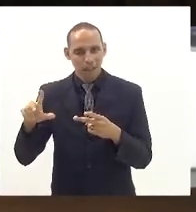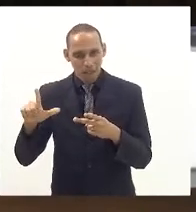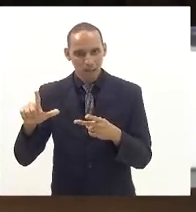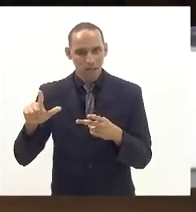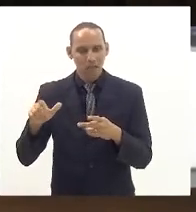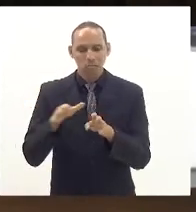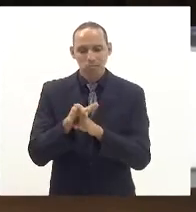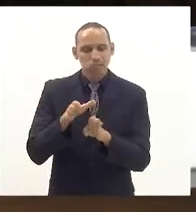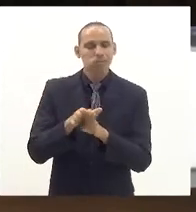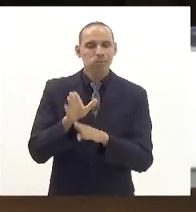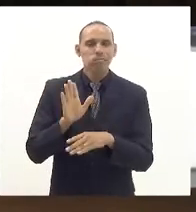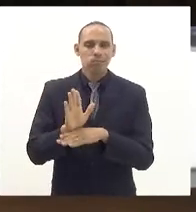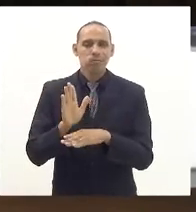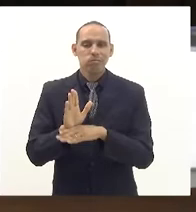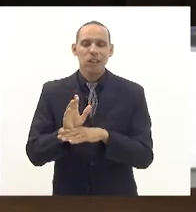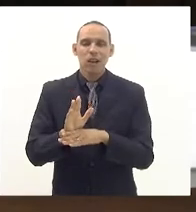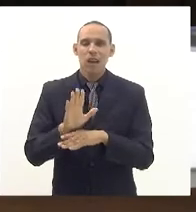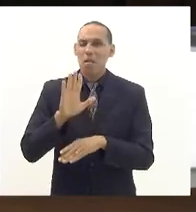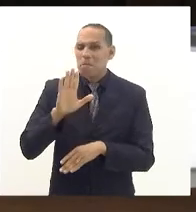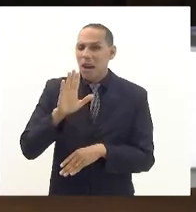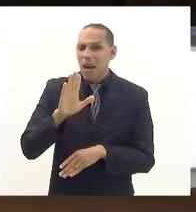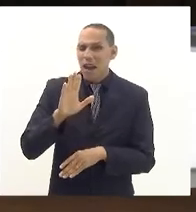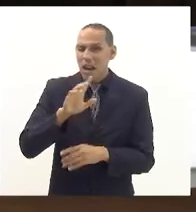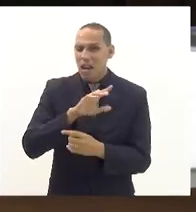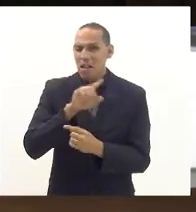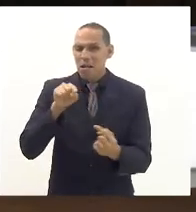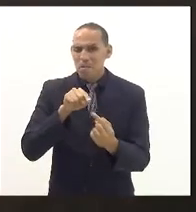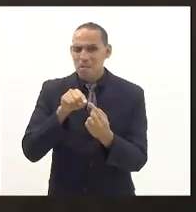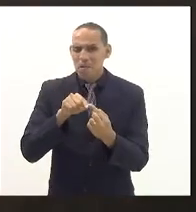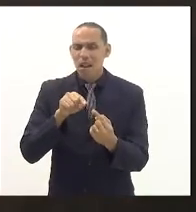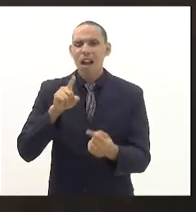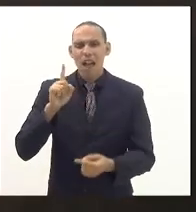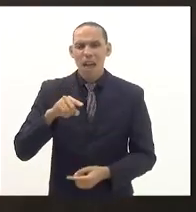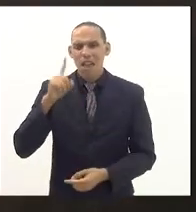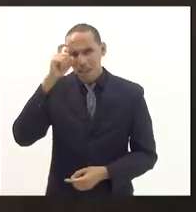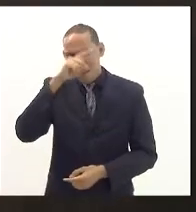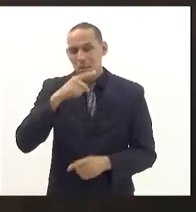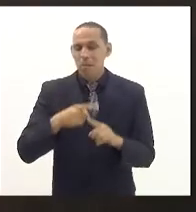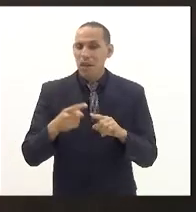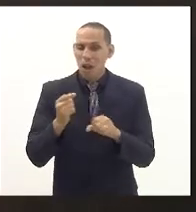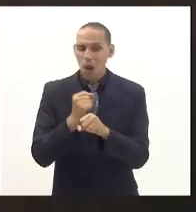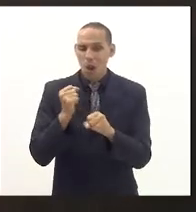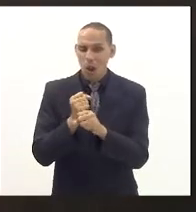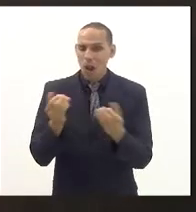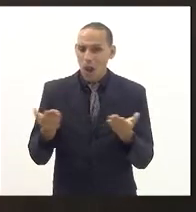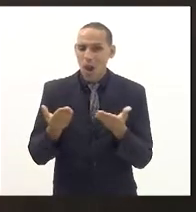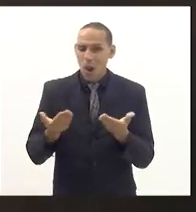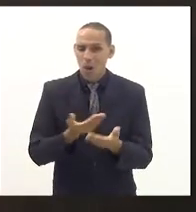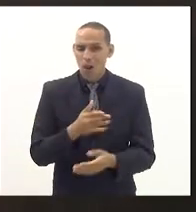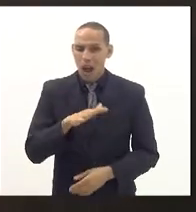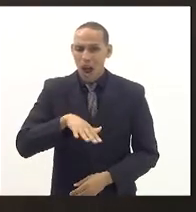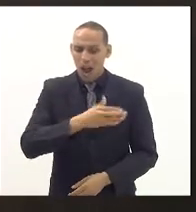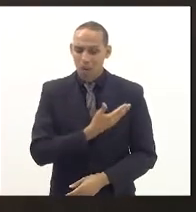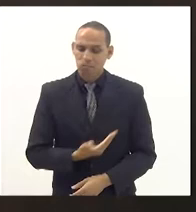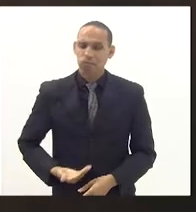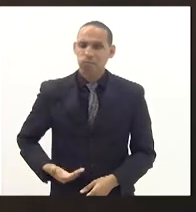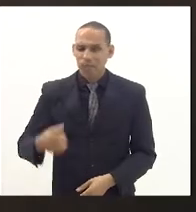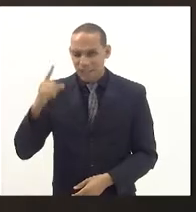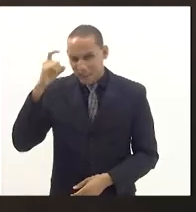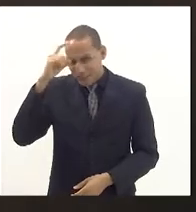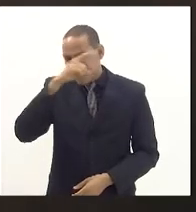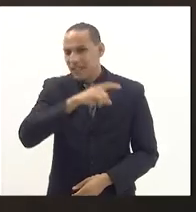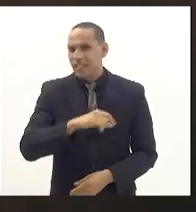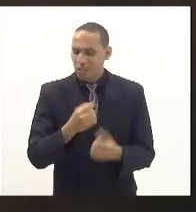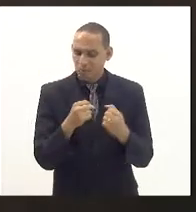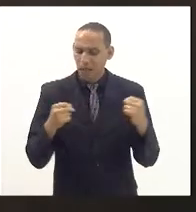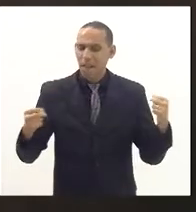e uma missão muito difícil porque fazer uma obra no setor público hoje em dia dessa magnitude é realmente algo